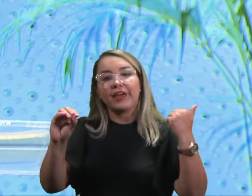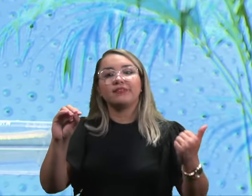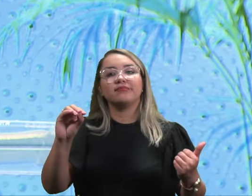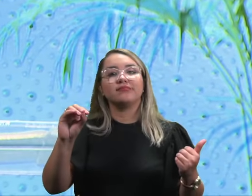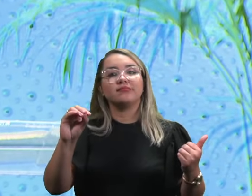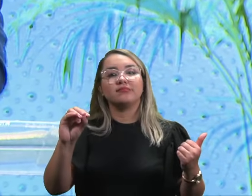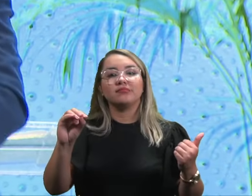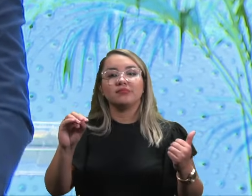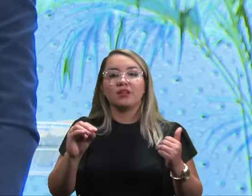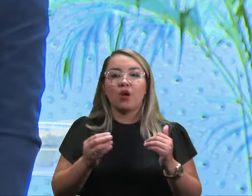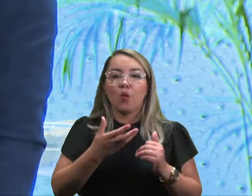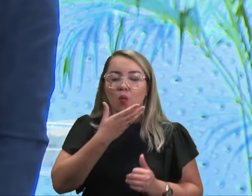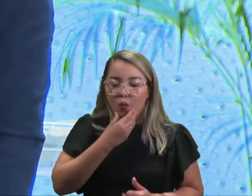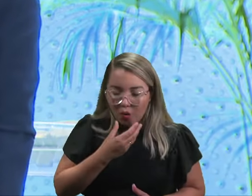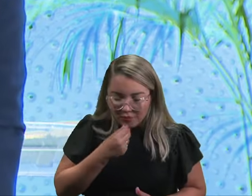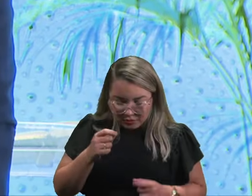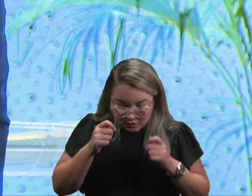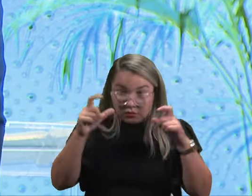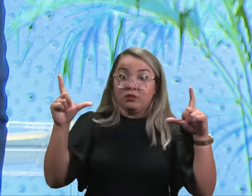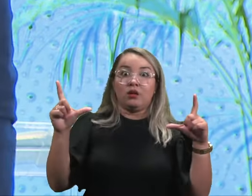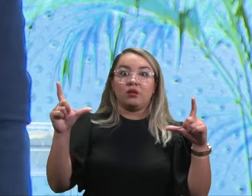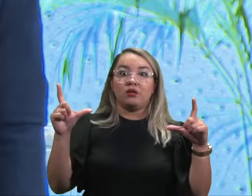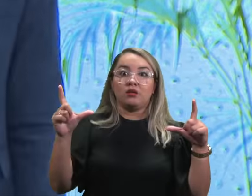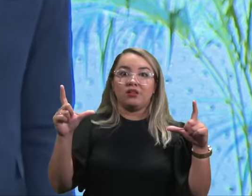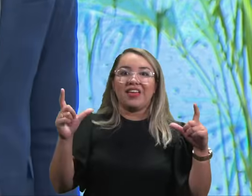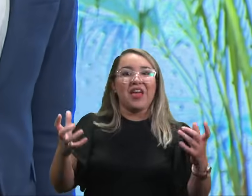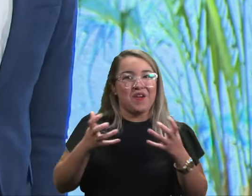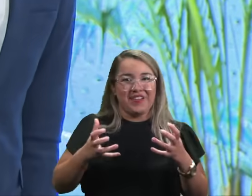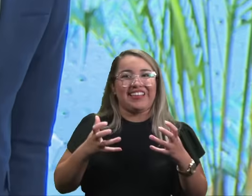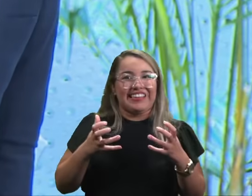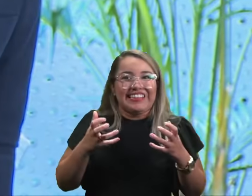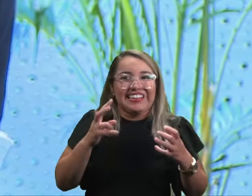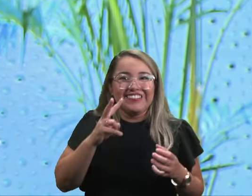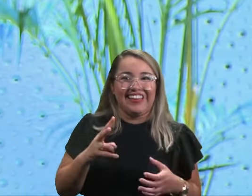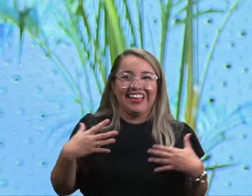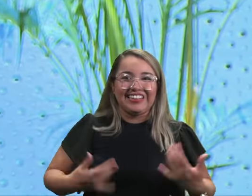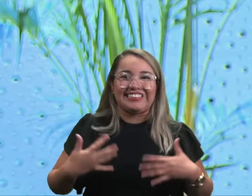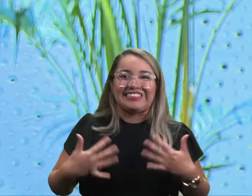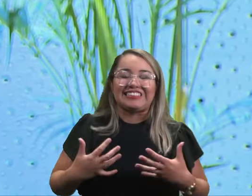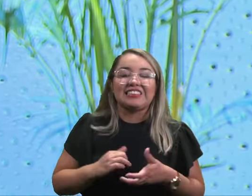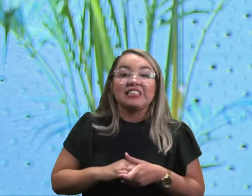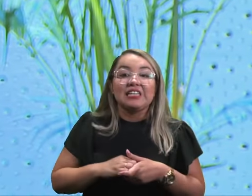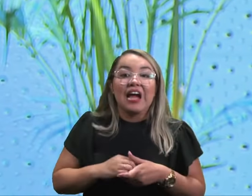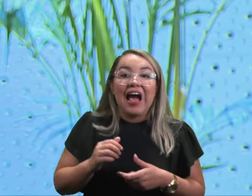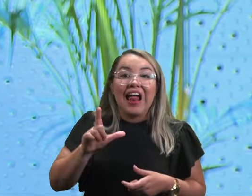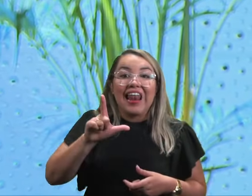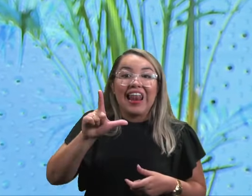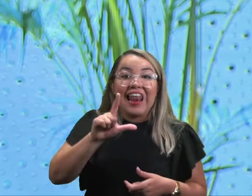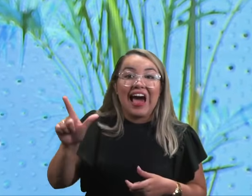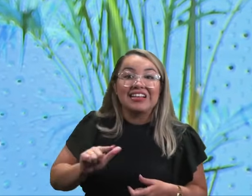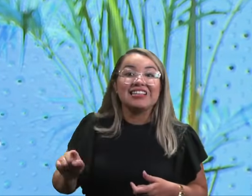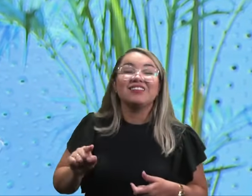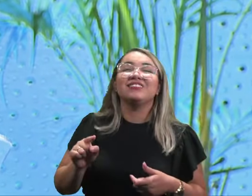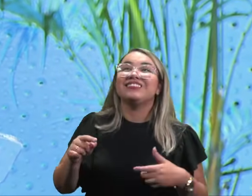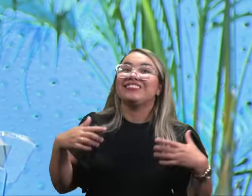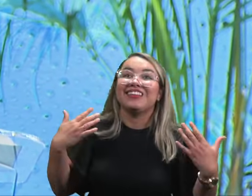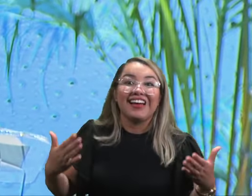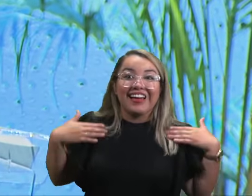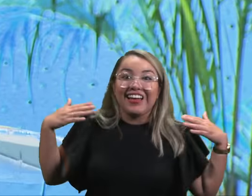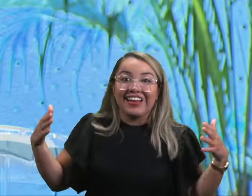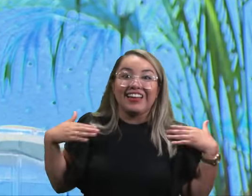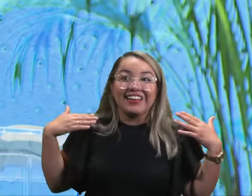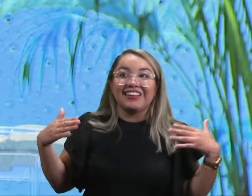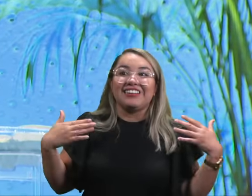de repente sai lá de dentro. Eu queria ter visto essa cena. Lázaro todo enfaixado ali, igual uma